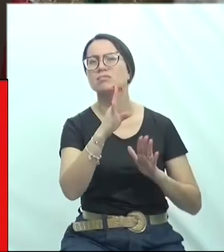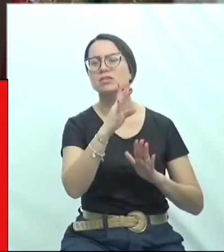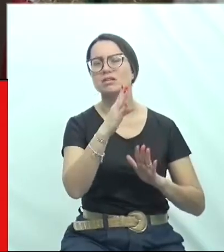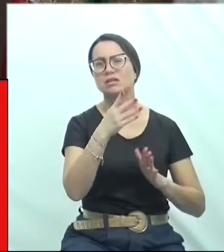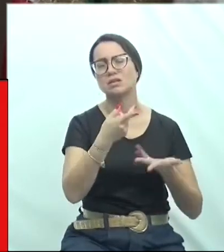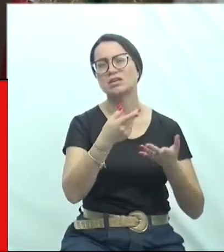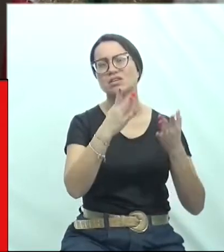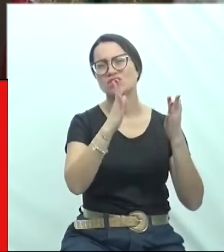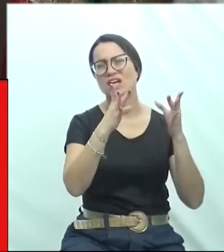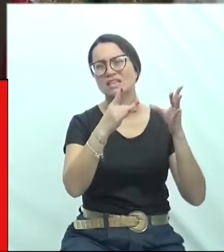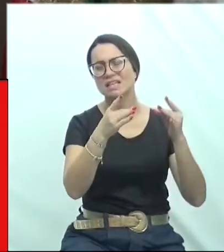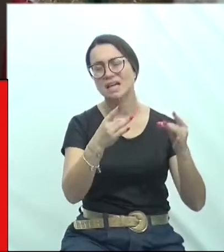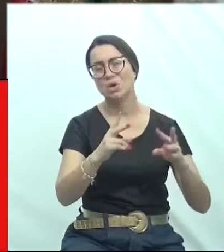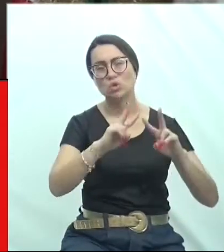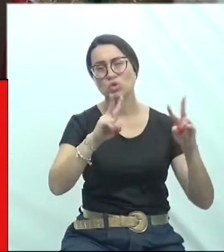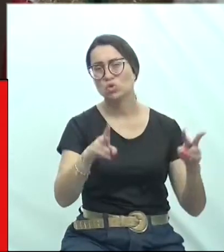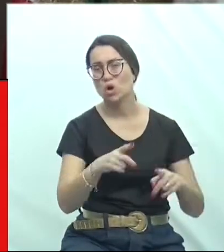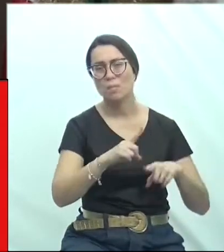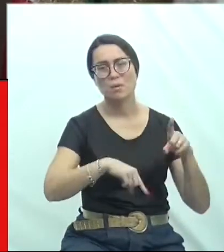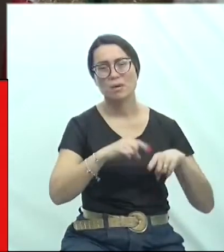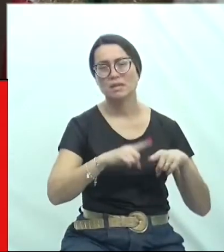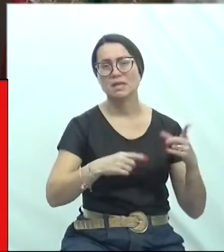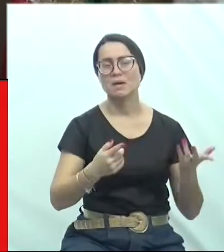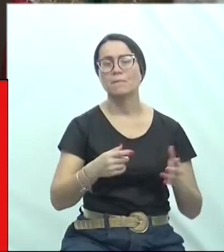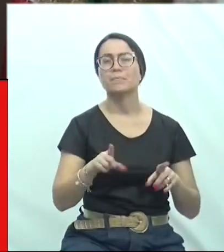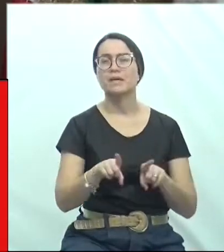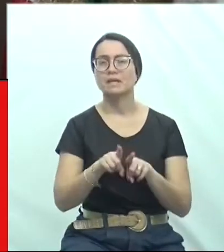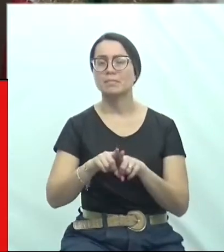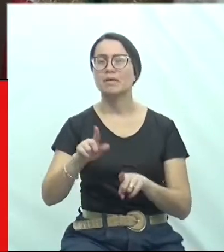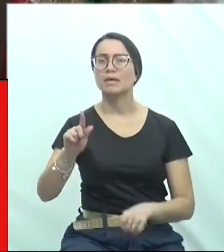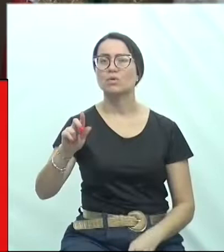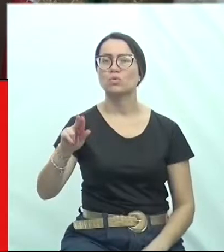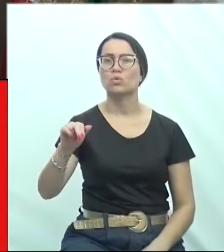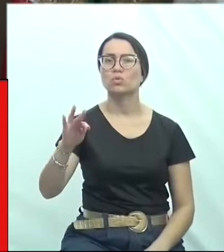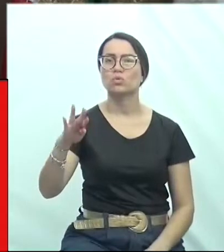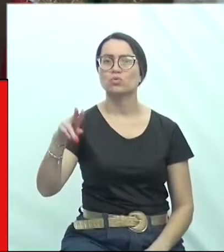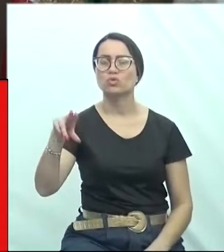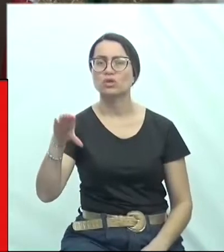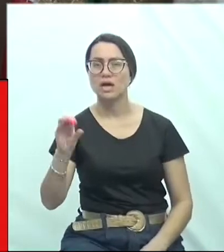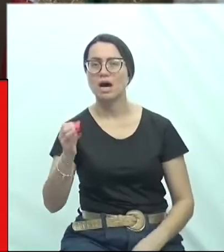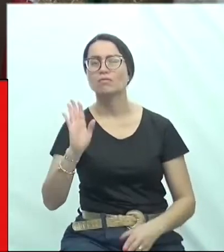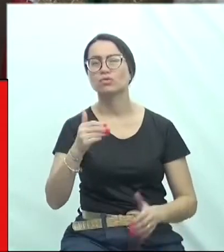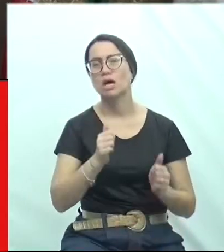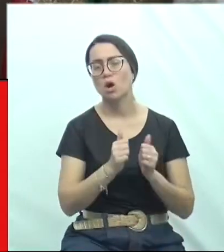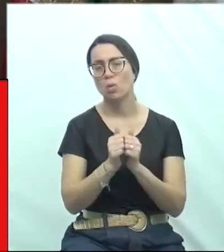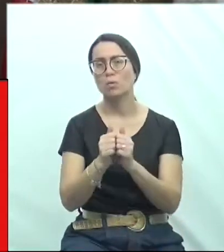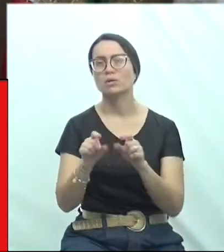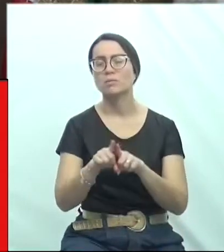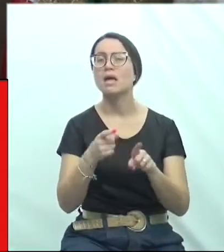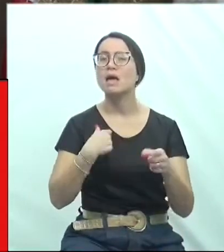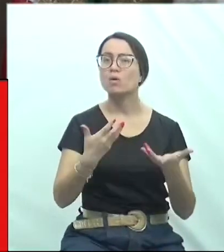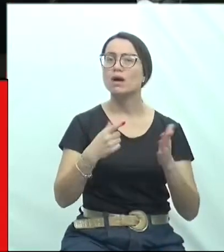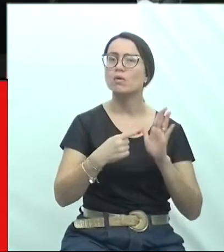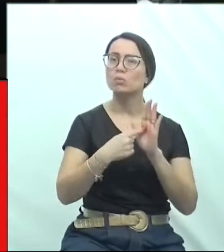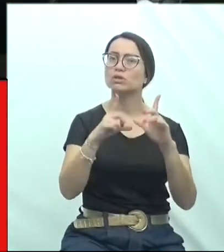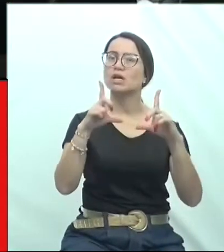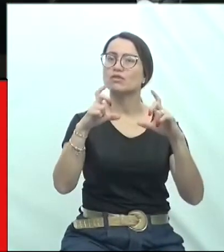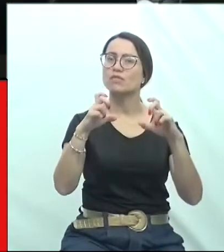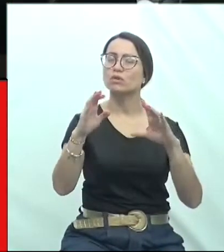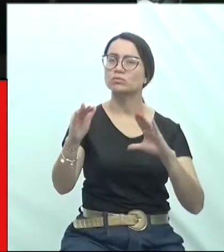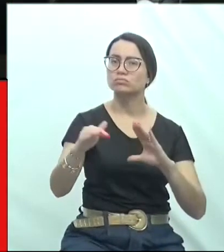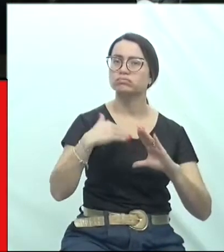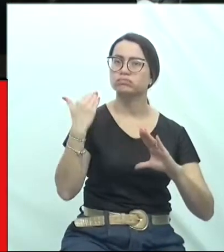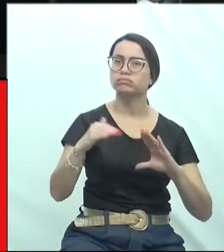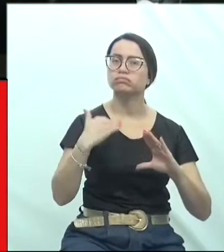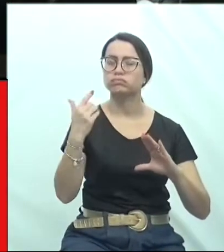e o Gustavo do PROCON acompanhou também esses laudos, tá a par. Então, eu queria mostrar as fotos que foi nos enviada também